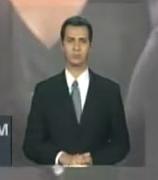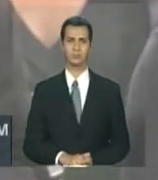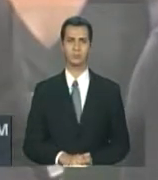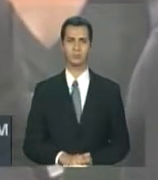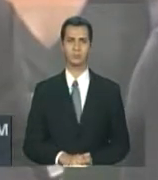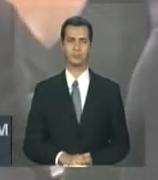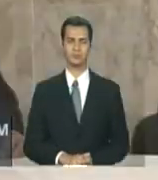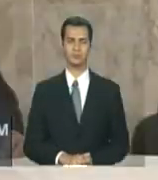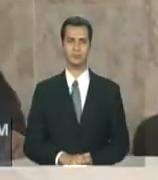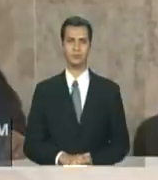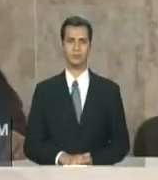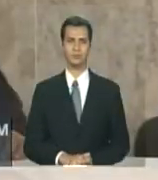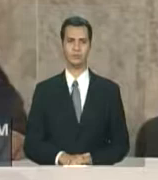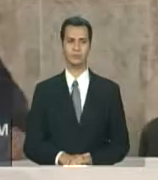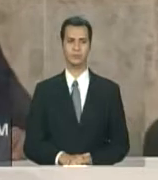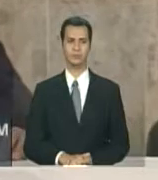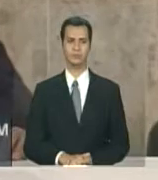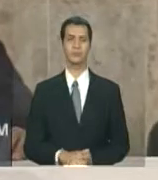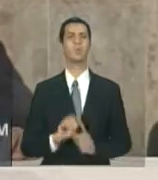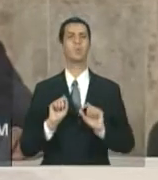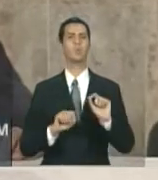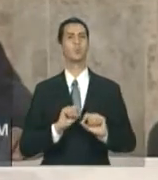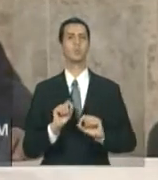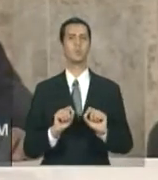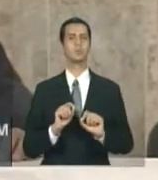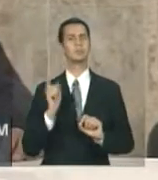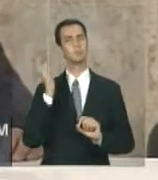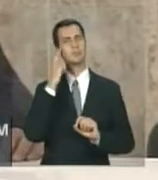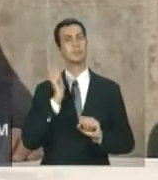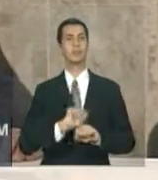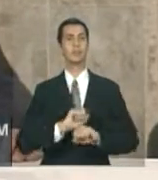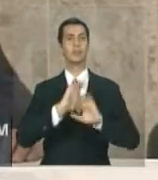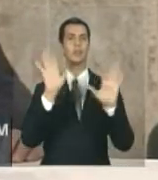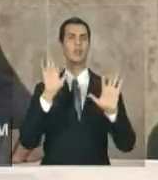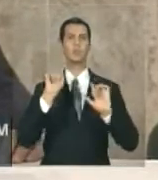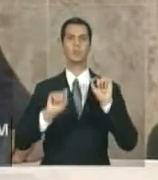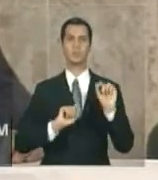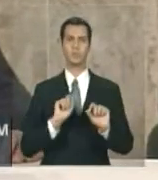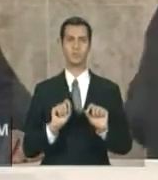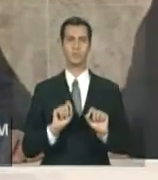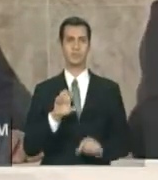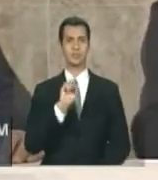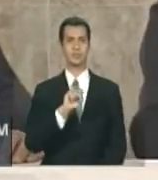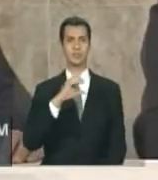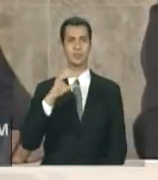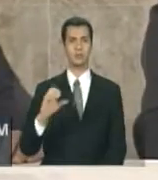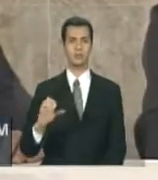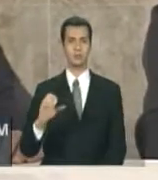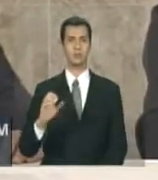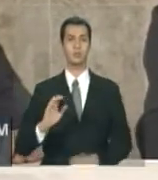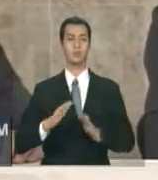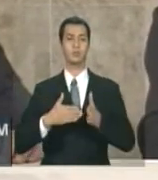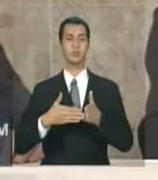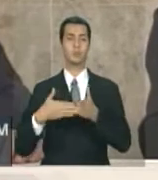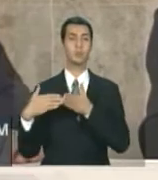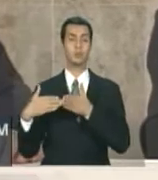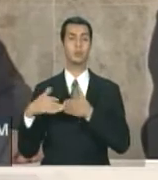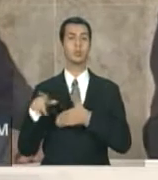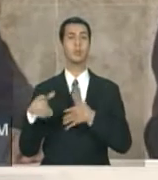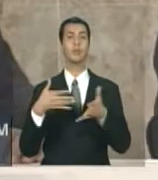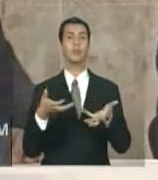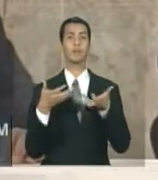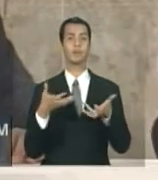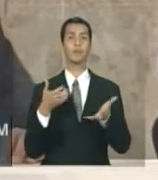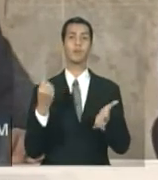O que ficou claro na questão do recurso é que Santa Catarina pediu que fossem construídos 371